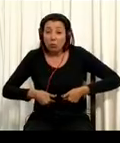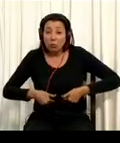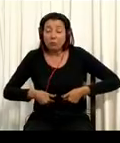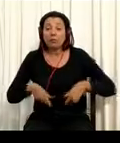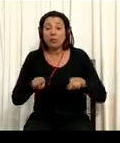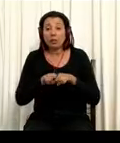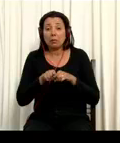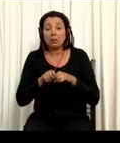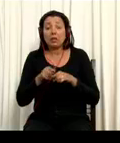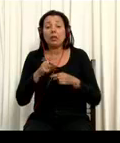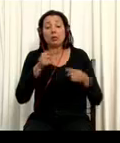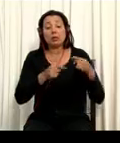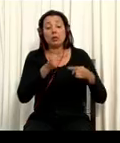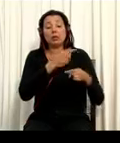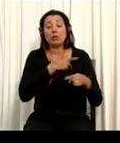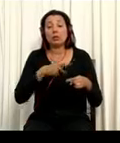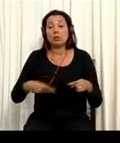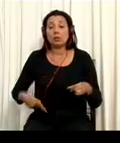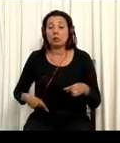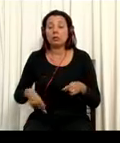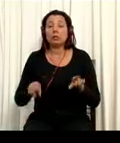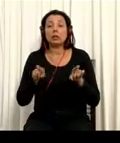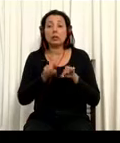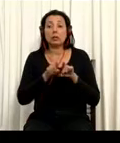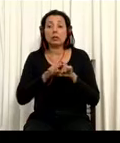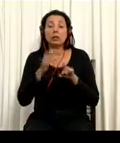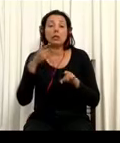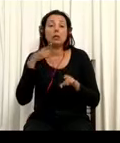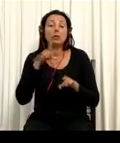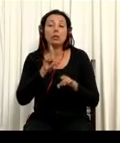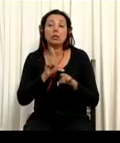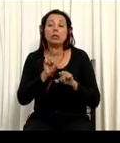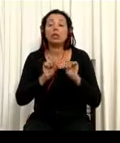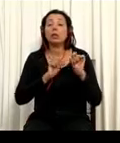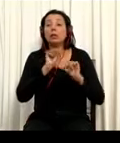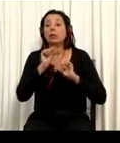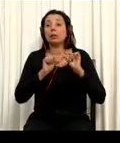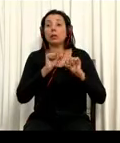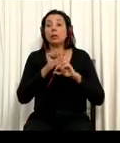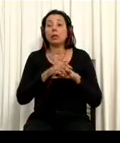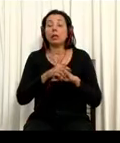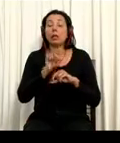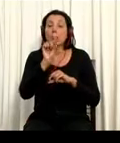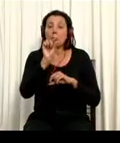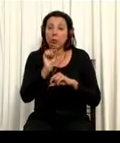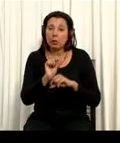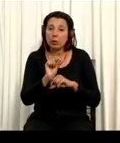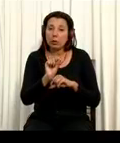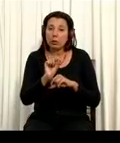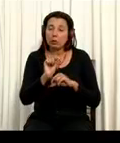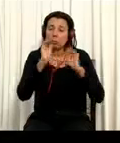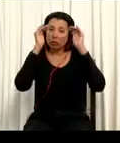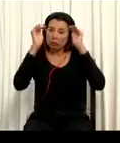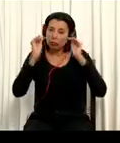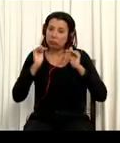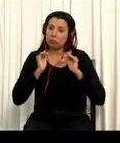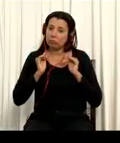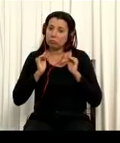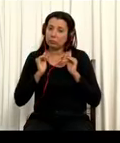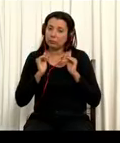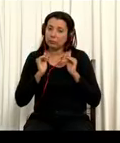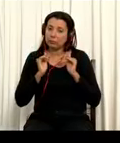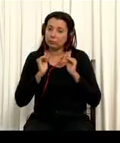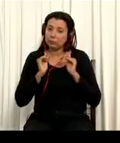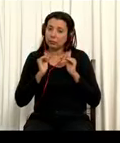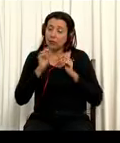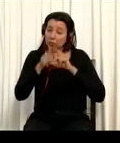atingir as políticas públicas sociais que garantiam o mínimo de dignidade